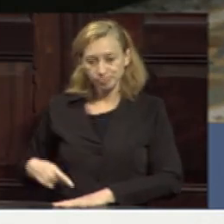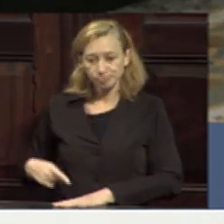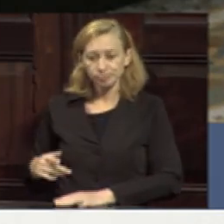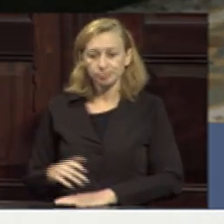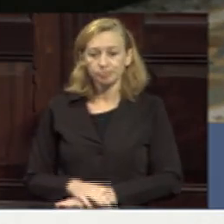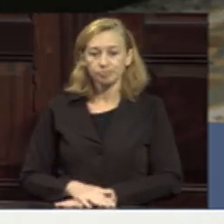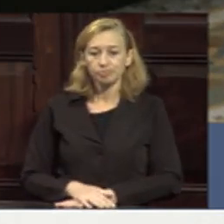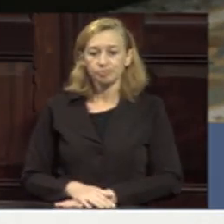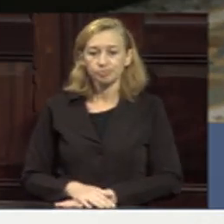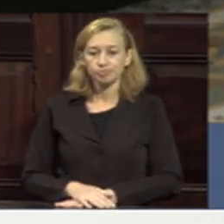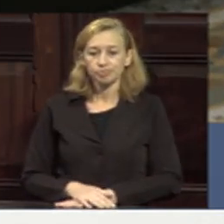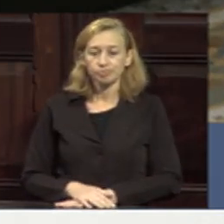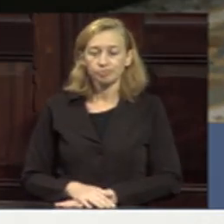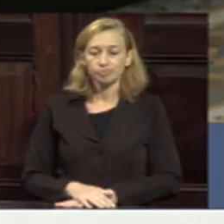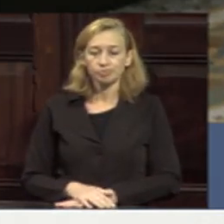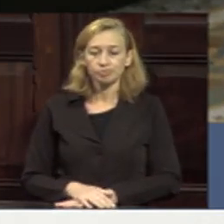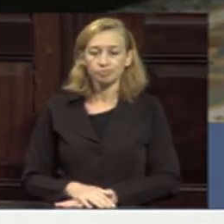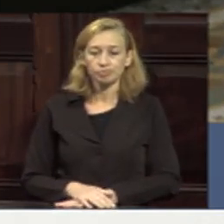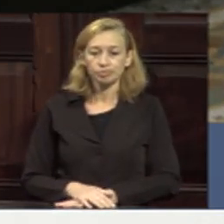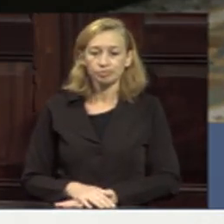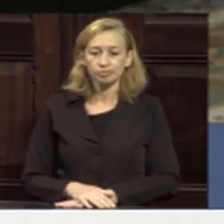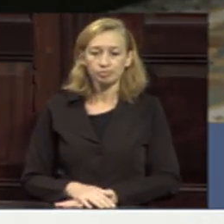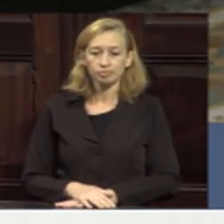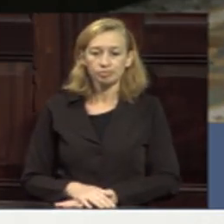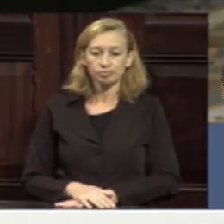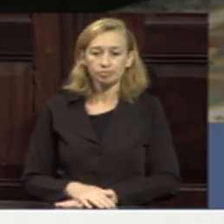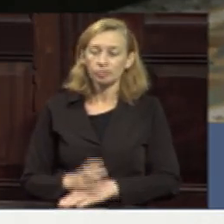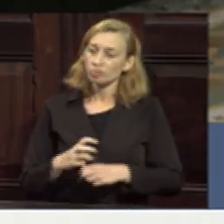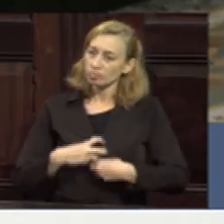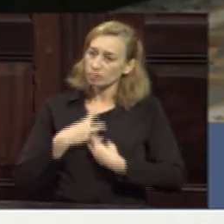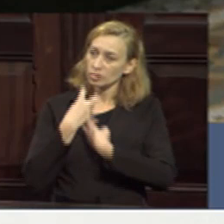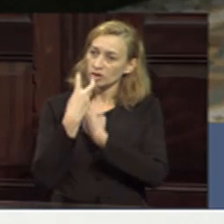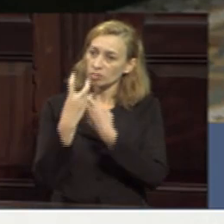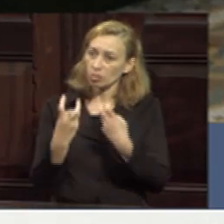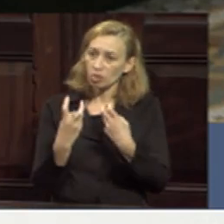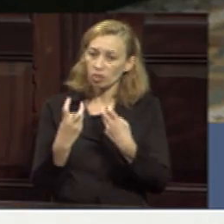a dimensão alcançada, o clamor,